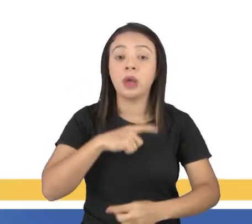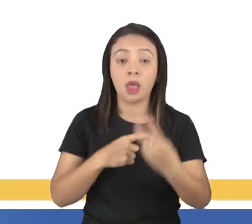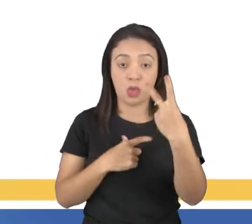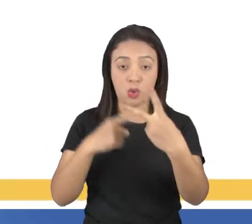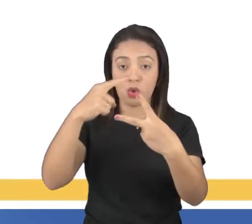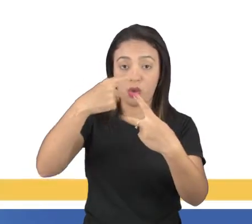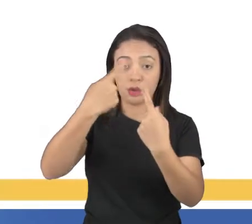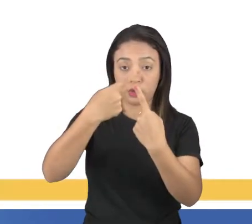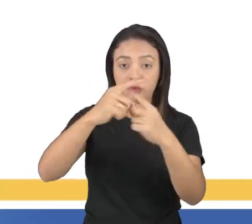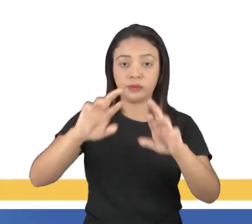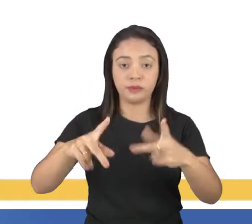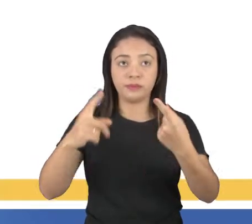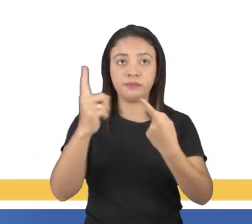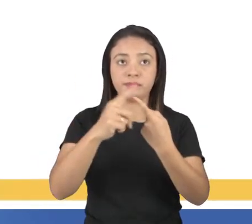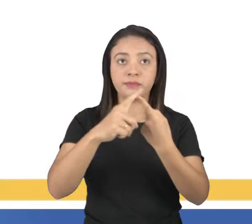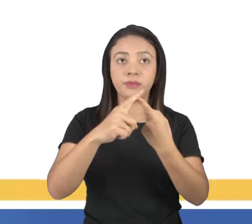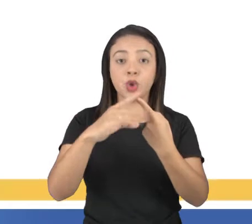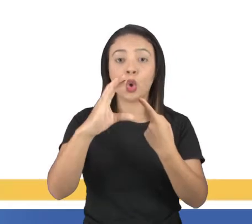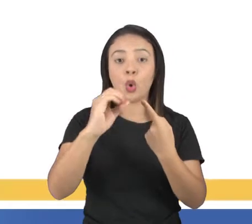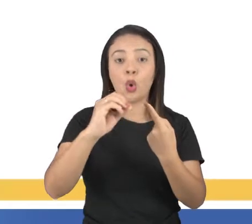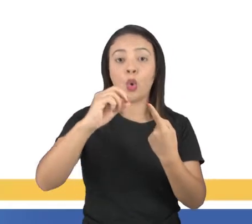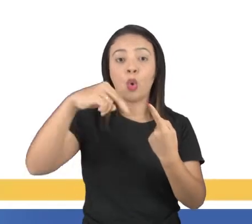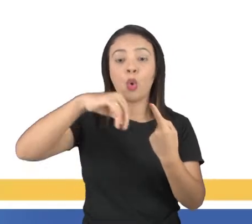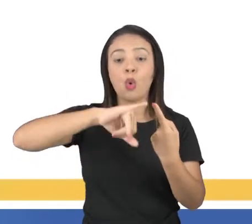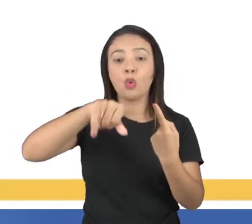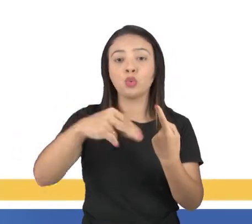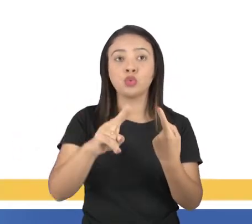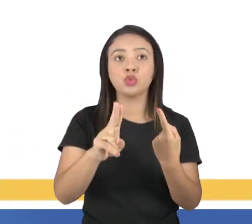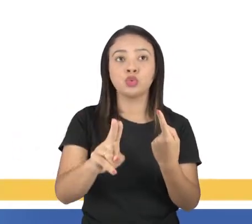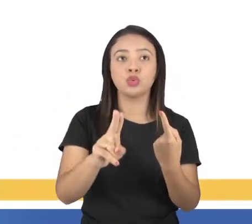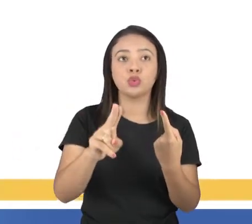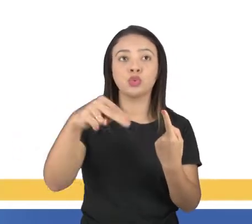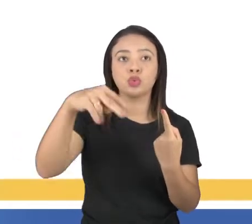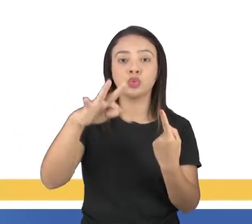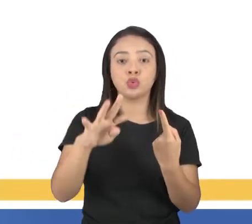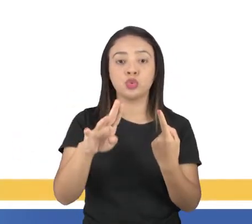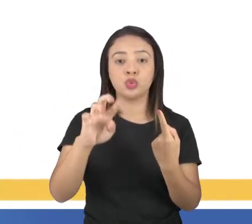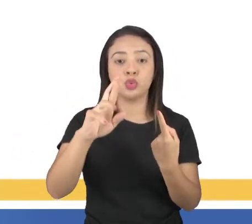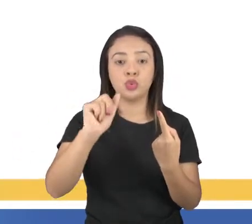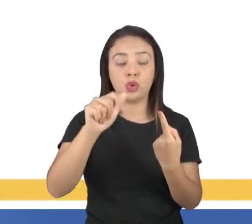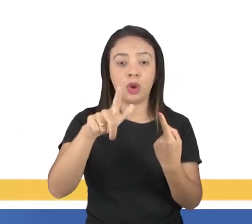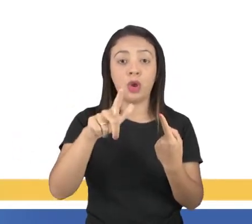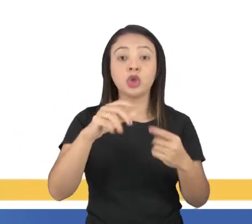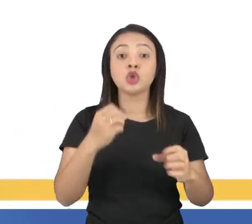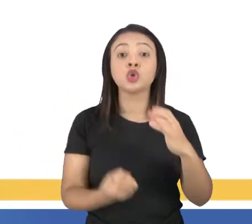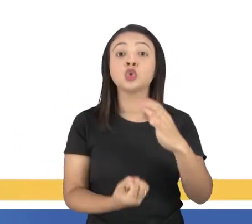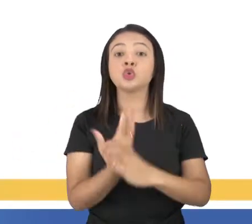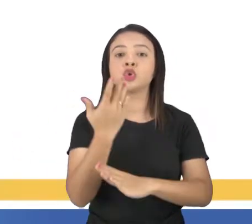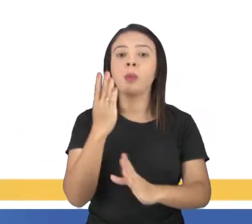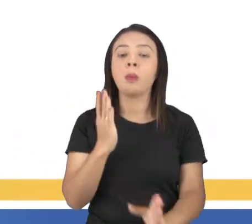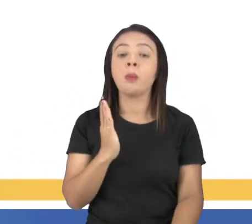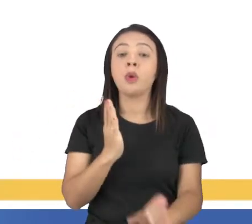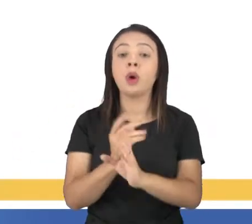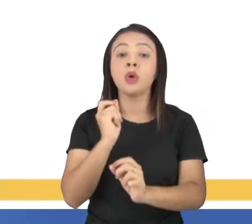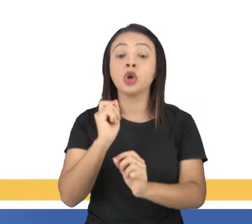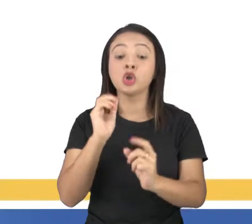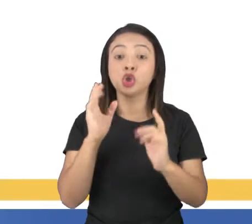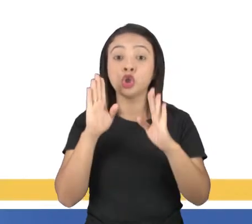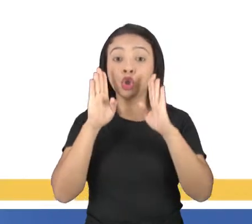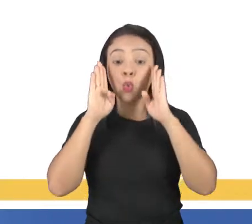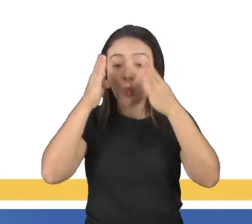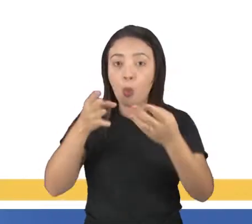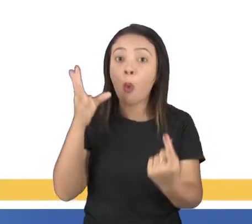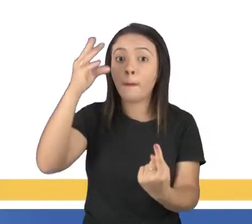dois tipos. Primeiro, que é o conjuntural, que é um movimento que surge devido a uma demanda específica e tem curto prazo,